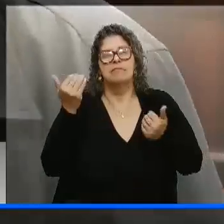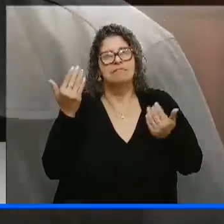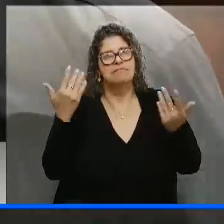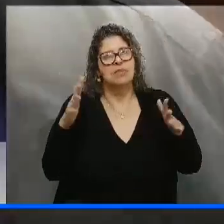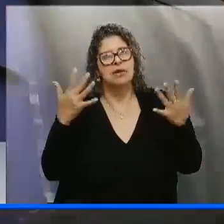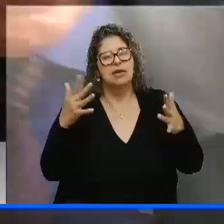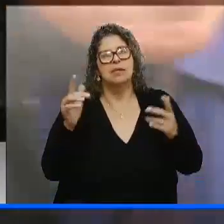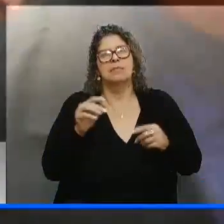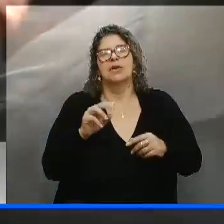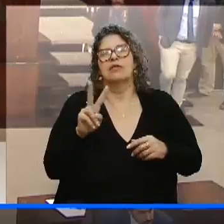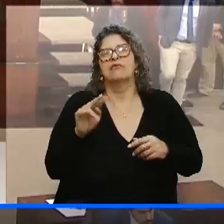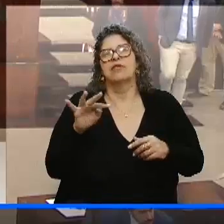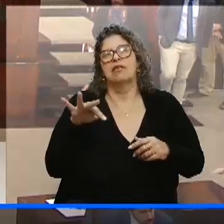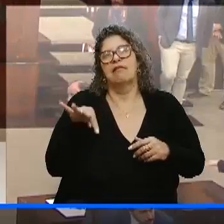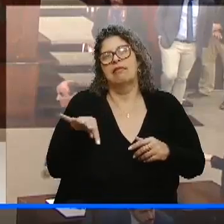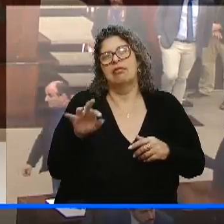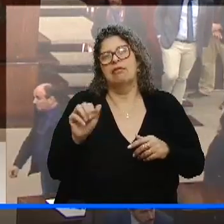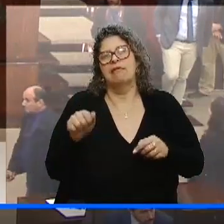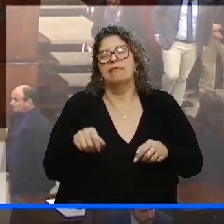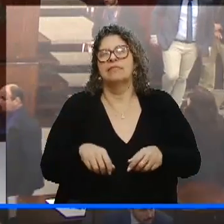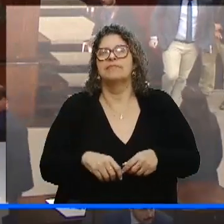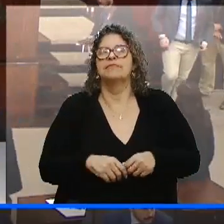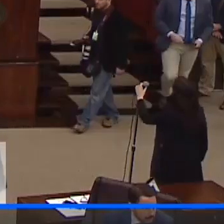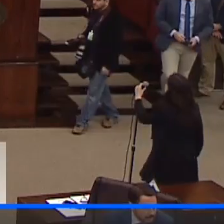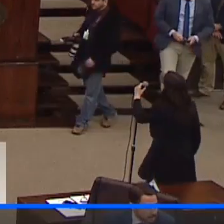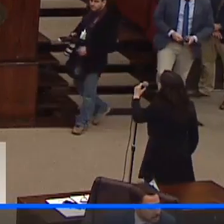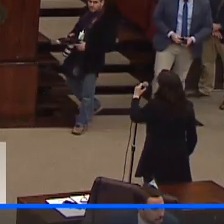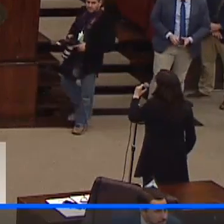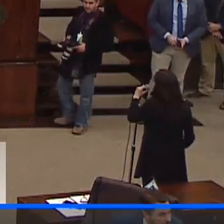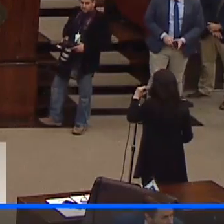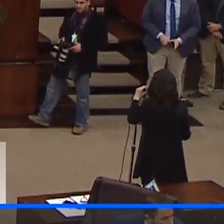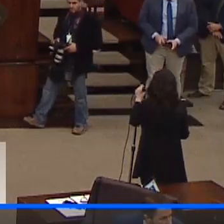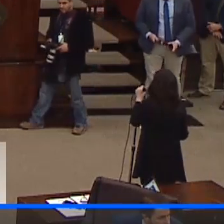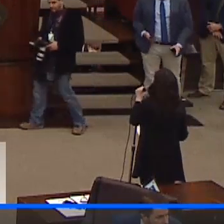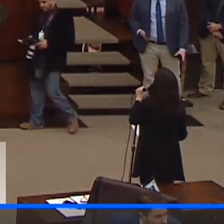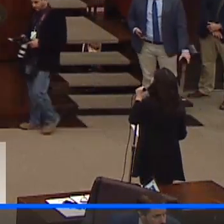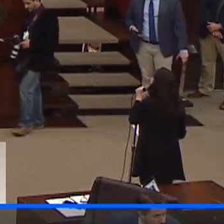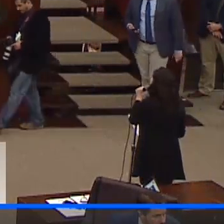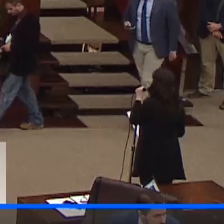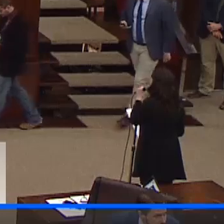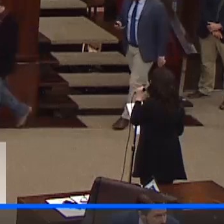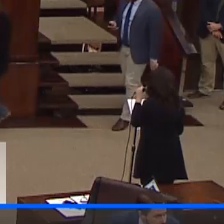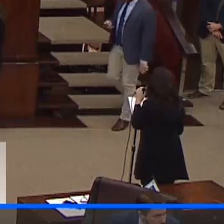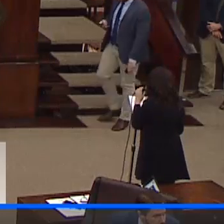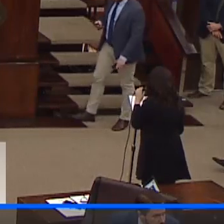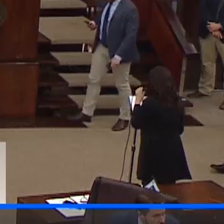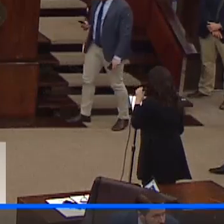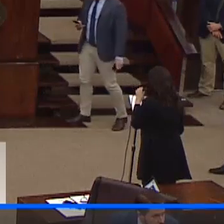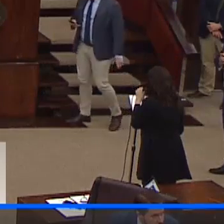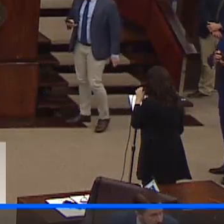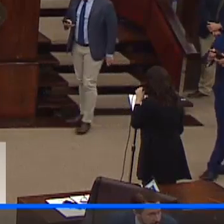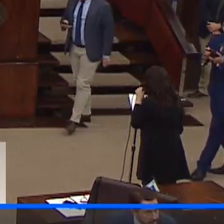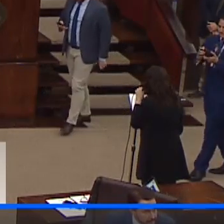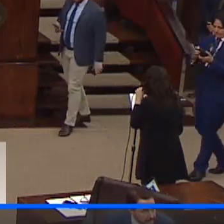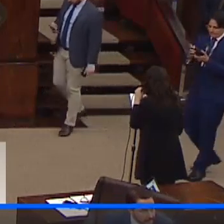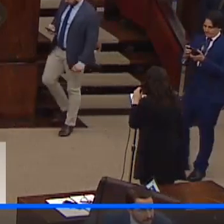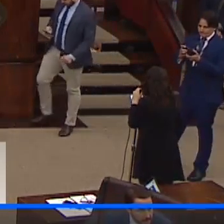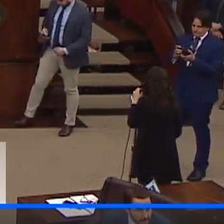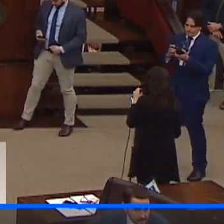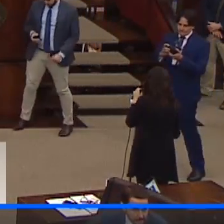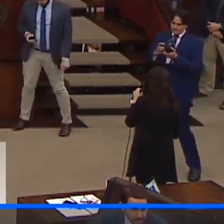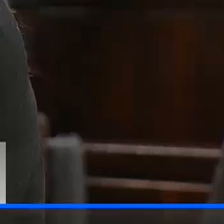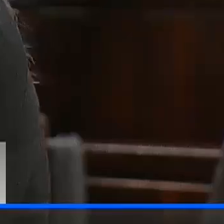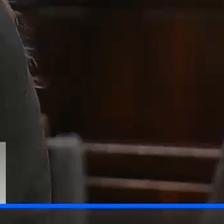expediente obrigado a deputada fry baiano psb é porque quero